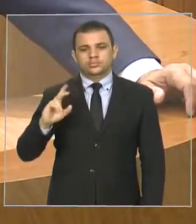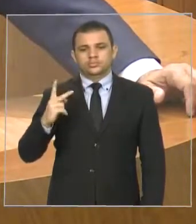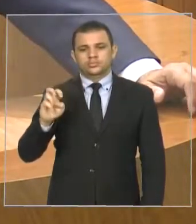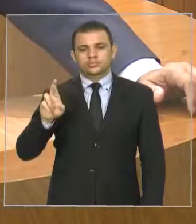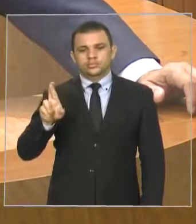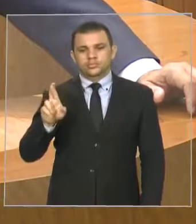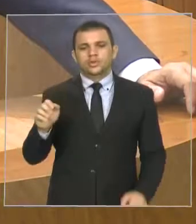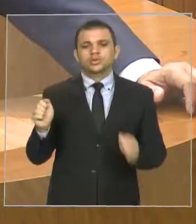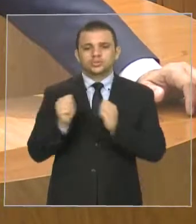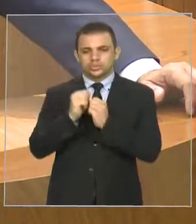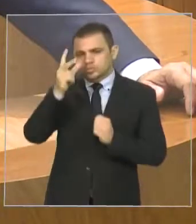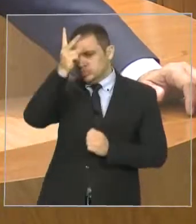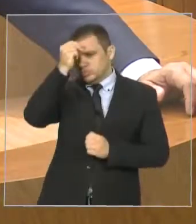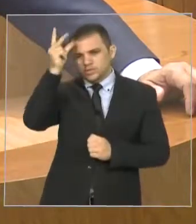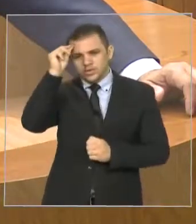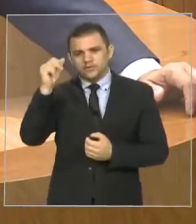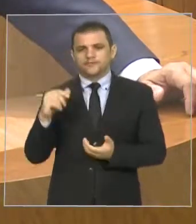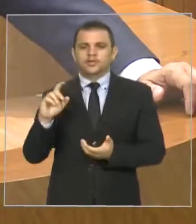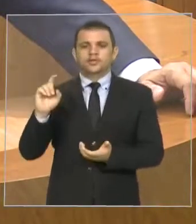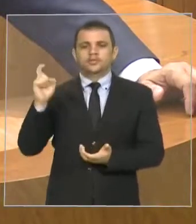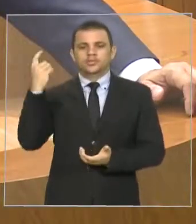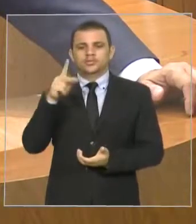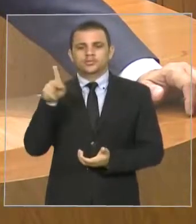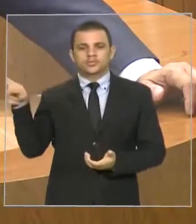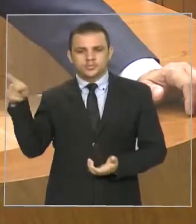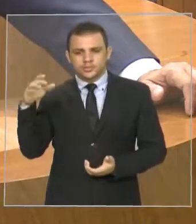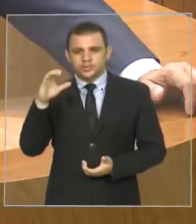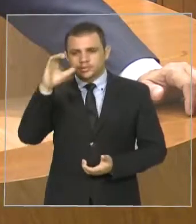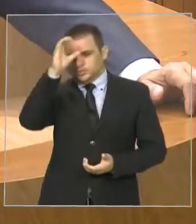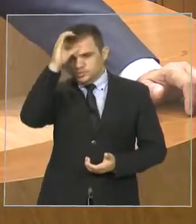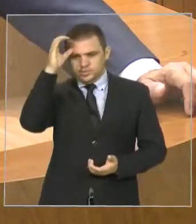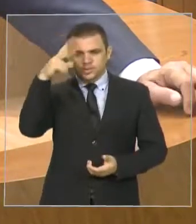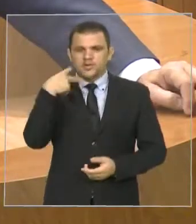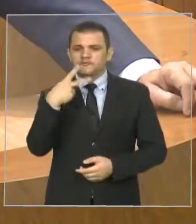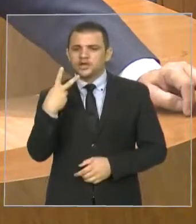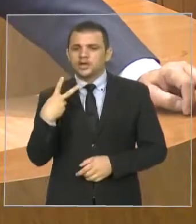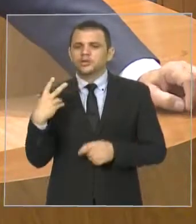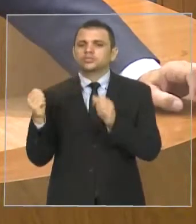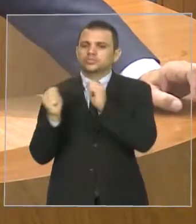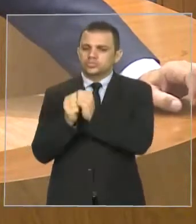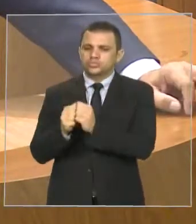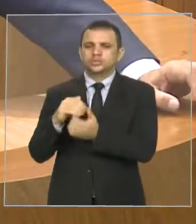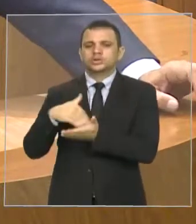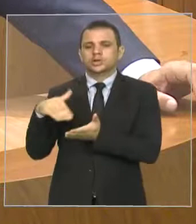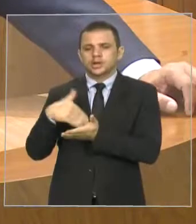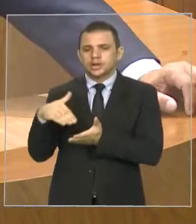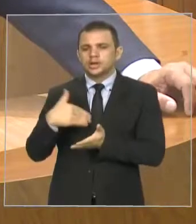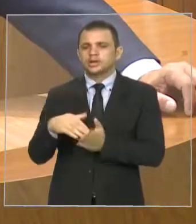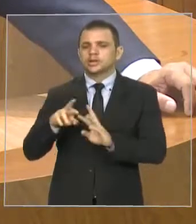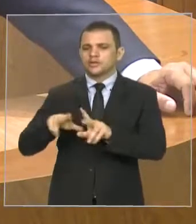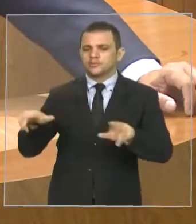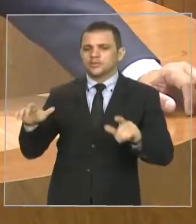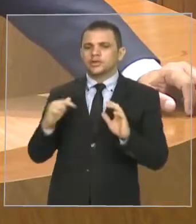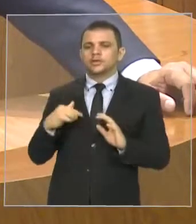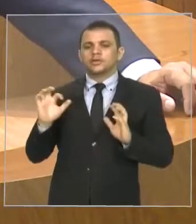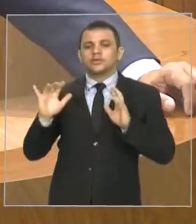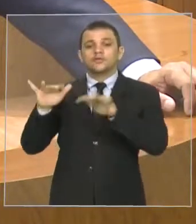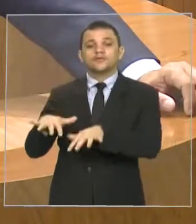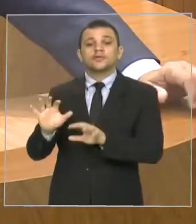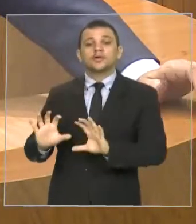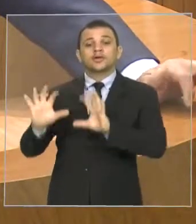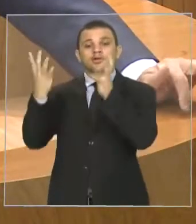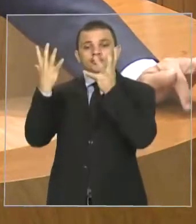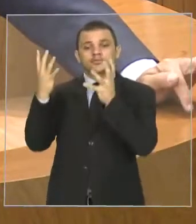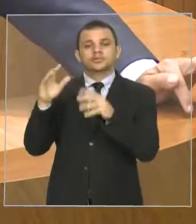luiz de vereadores secretário fazendo uma participação no fim da tarde na cidade de governador